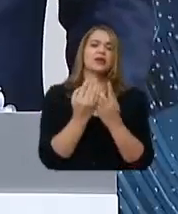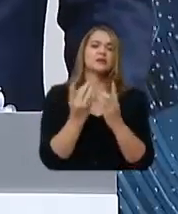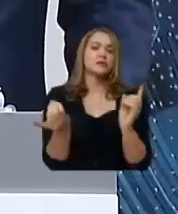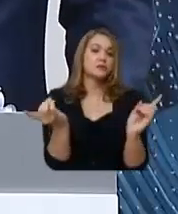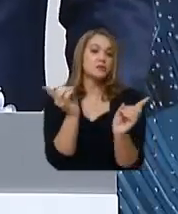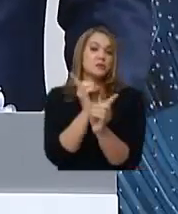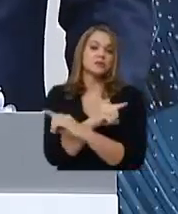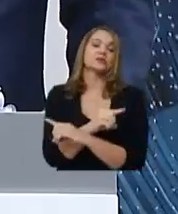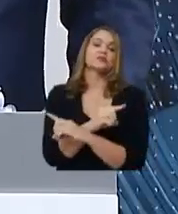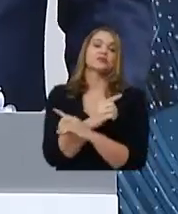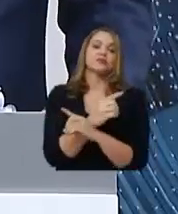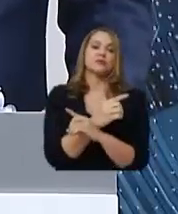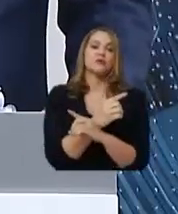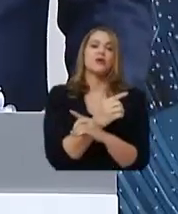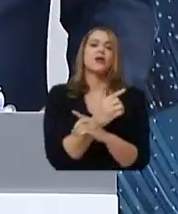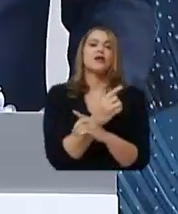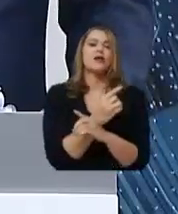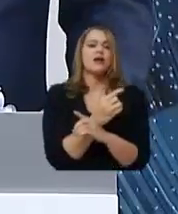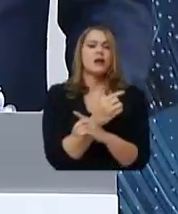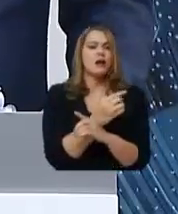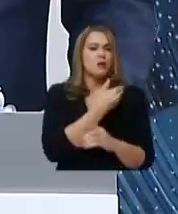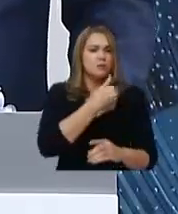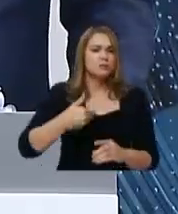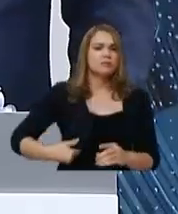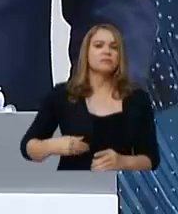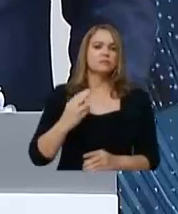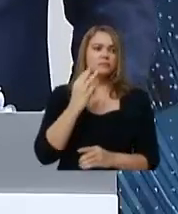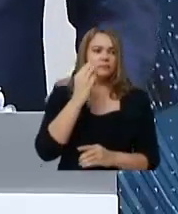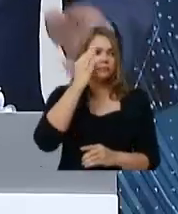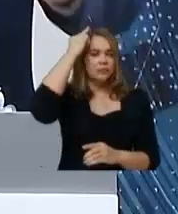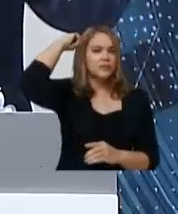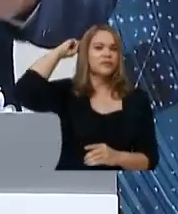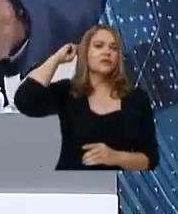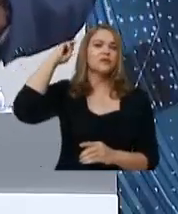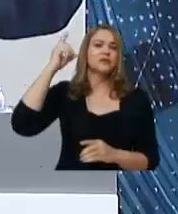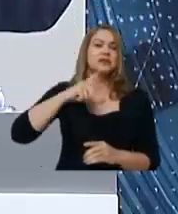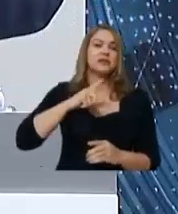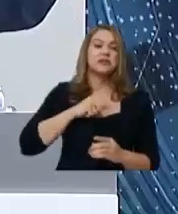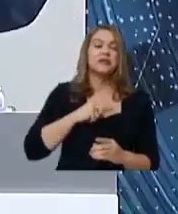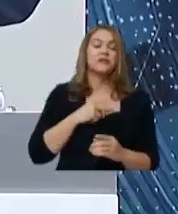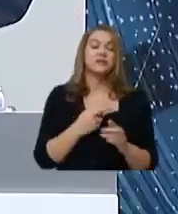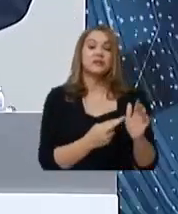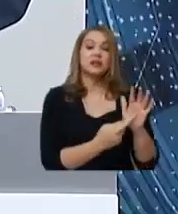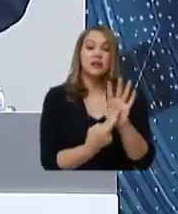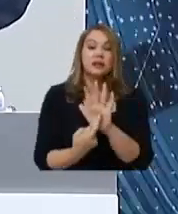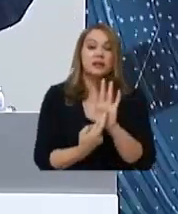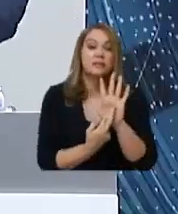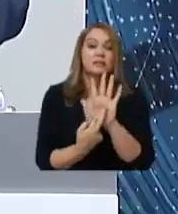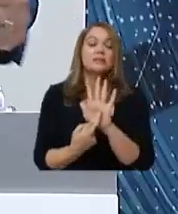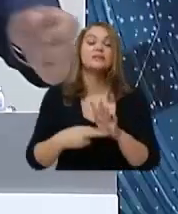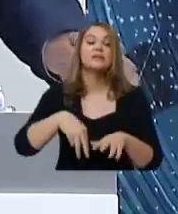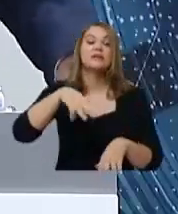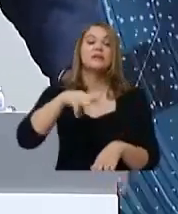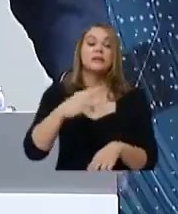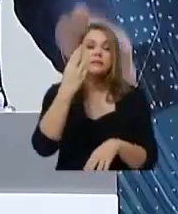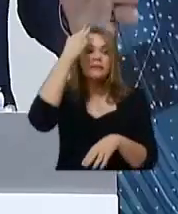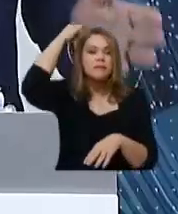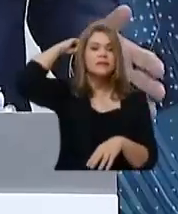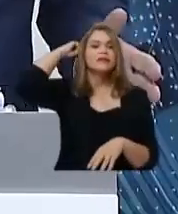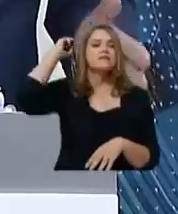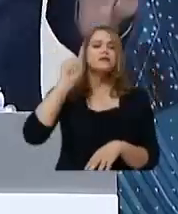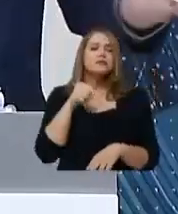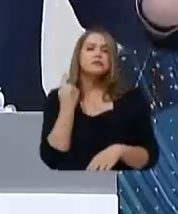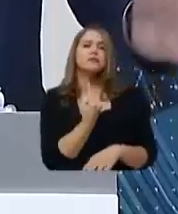representa nesta eleição o senhor representa o governo de Belo Walter Chagas e nós apresentamos